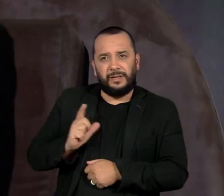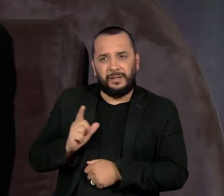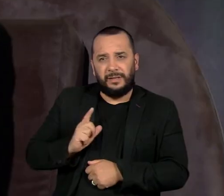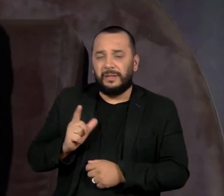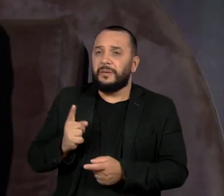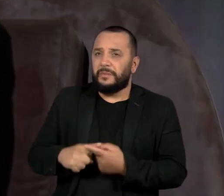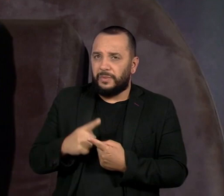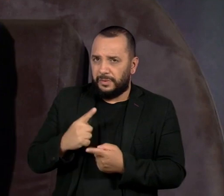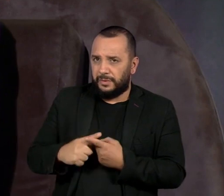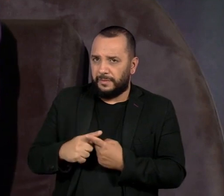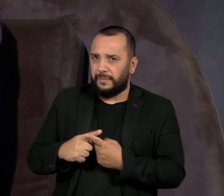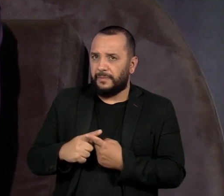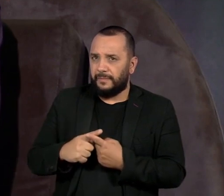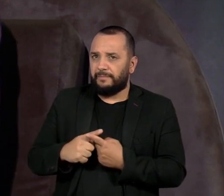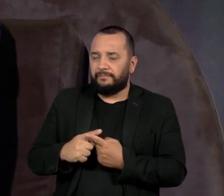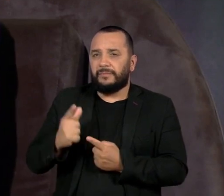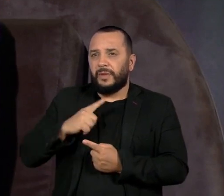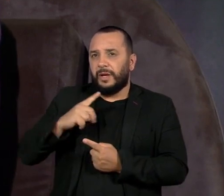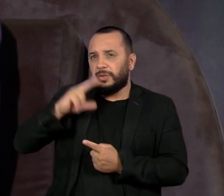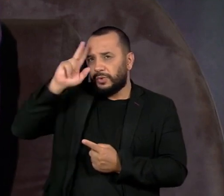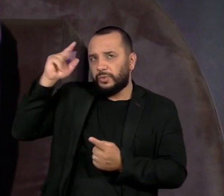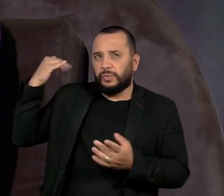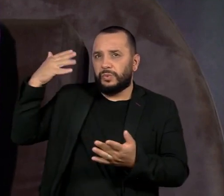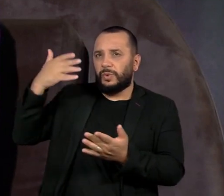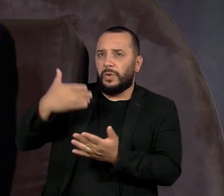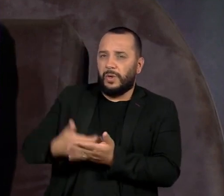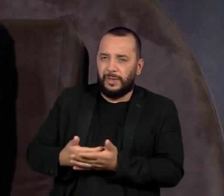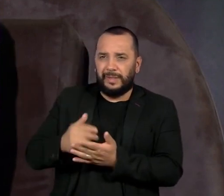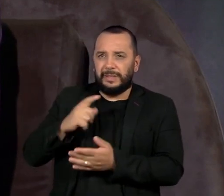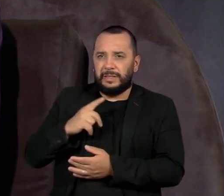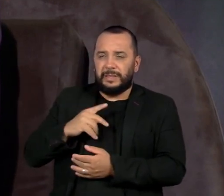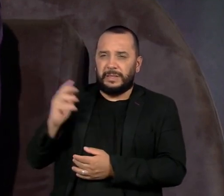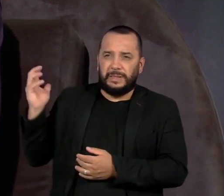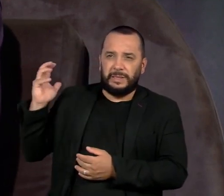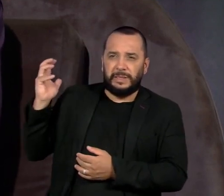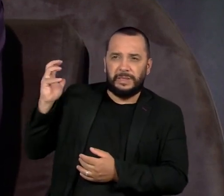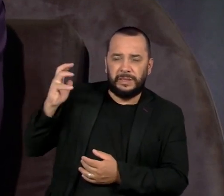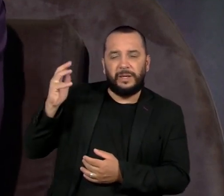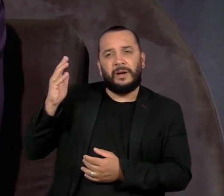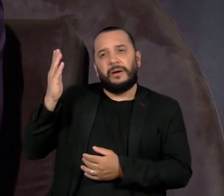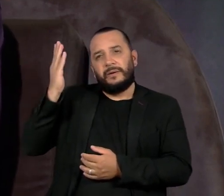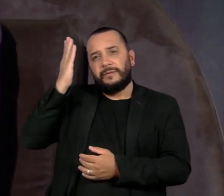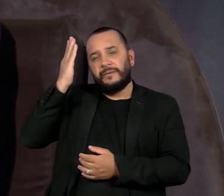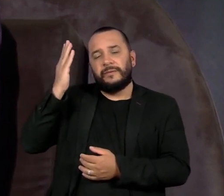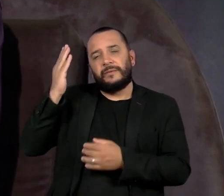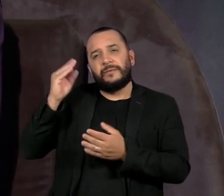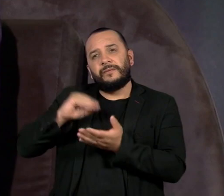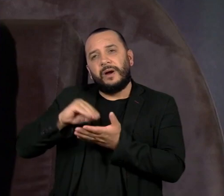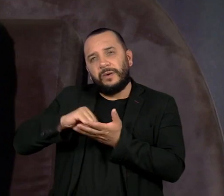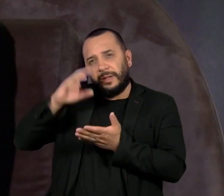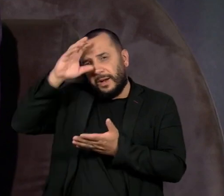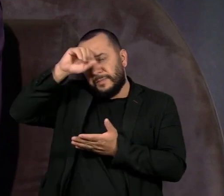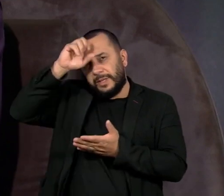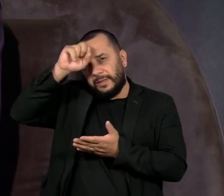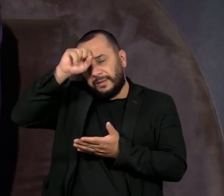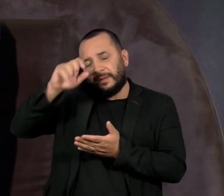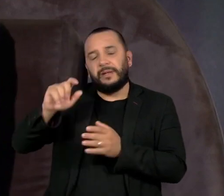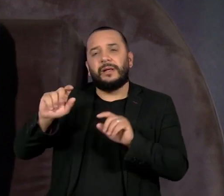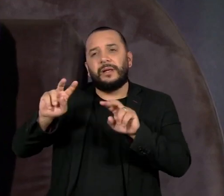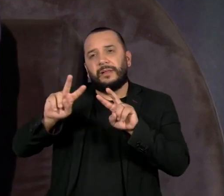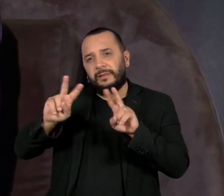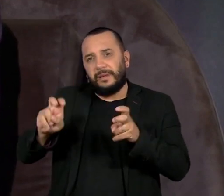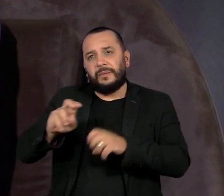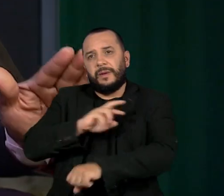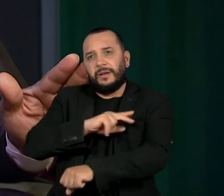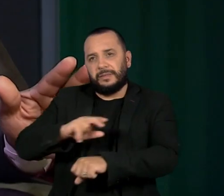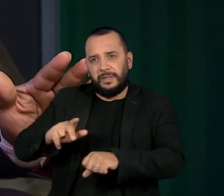estão ali atrás de todo esse histórico, toda essa carga, toda essa falta de letramento racial que a gente tem na educação, não só médica, né, na educação do Brasil como um